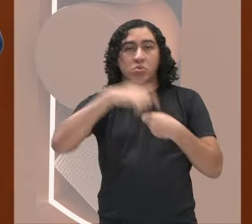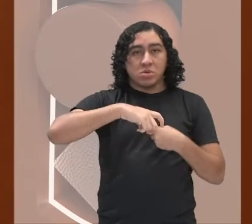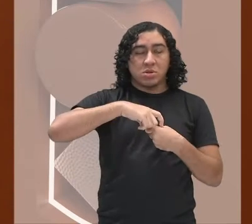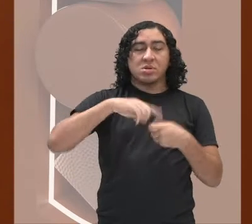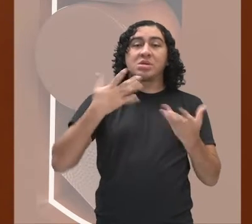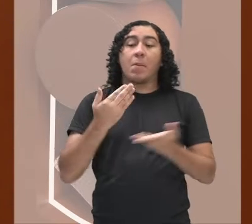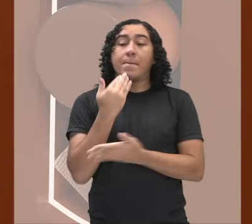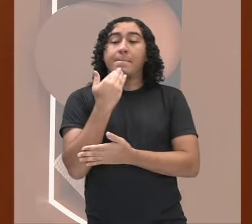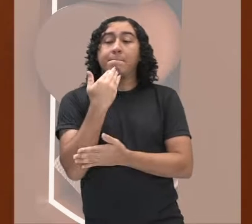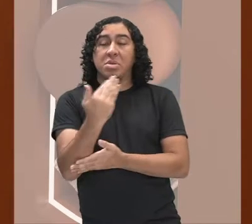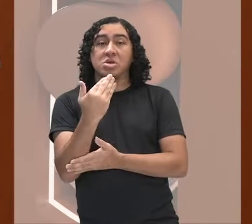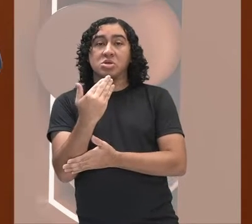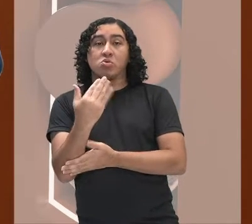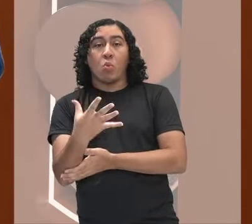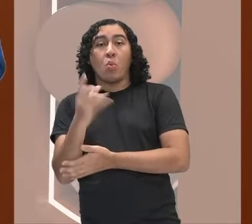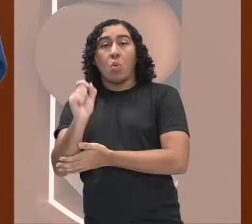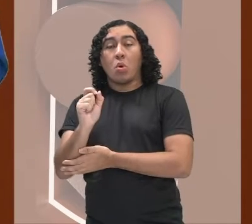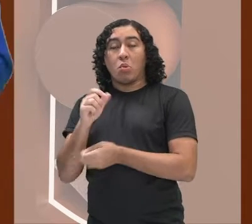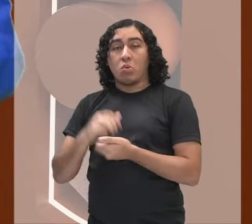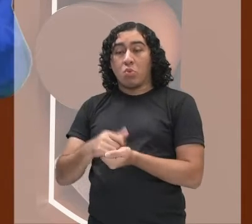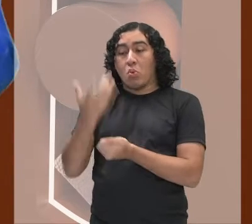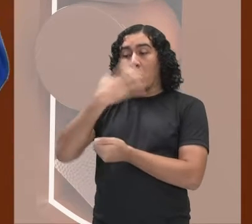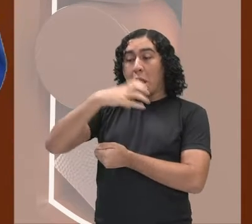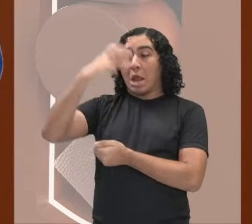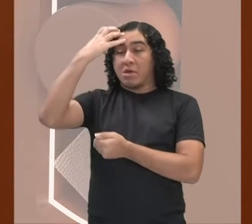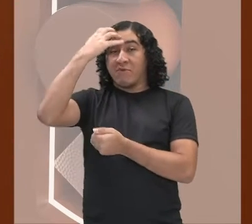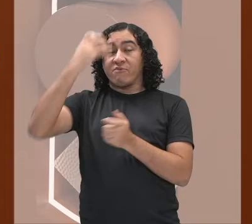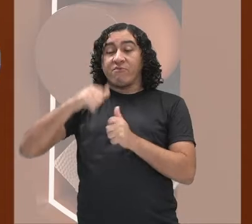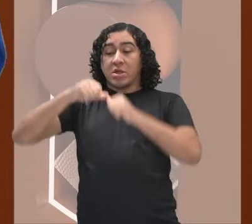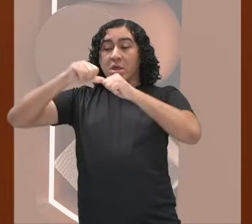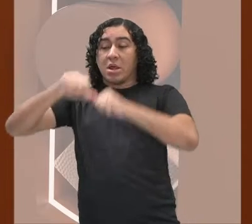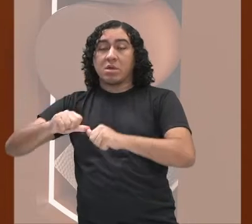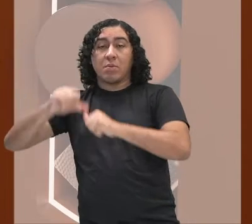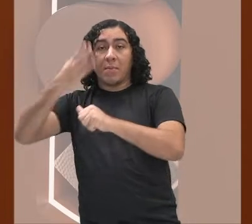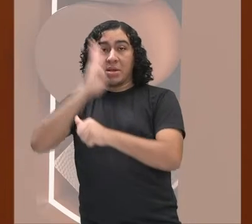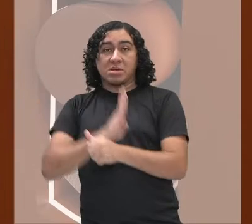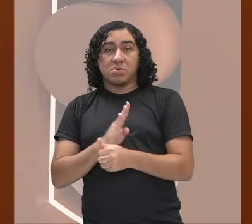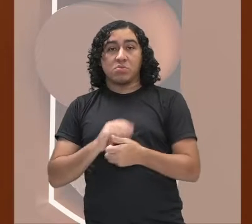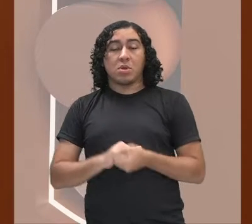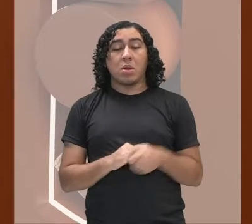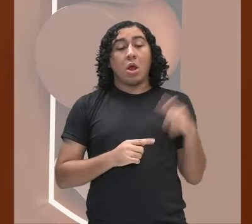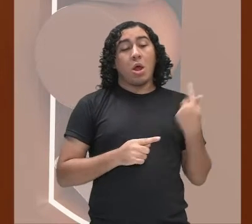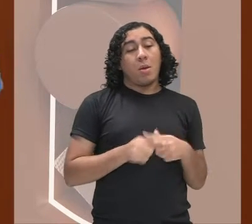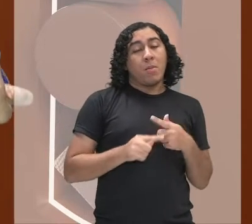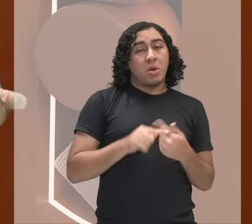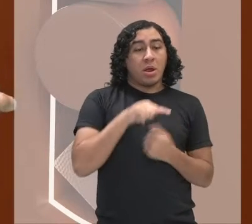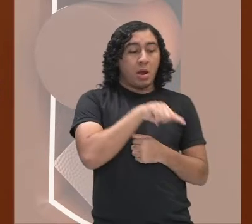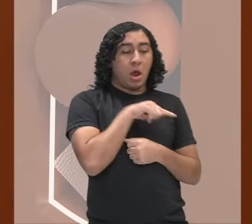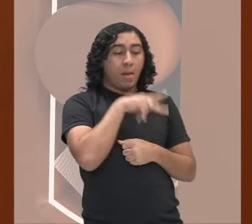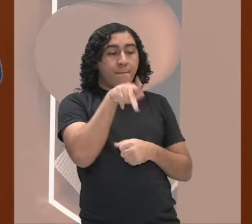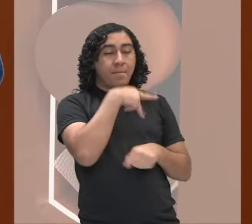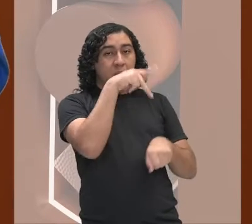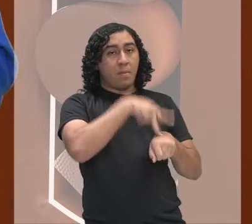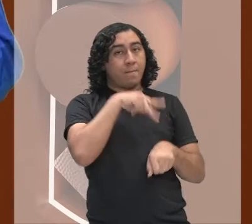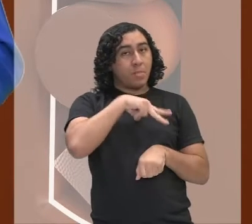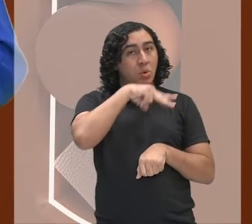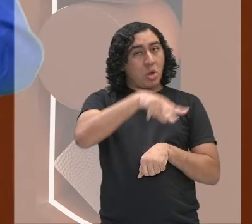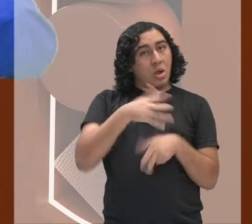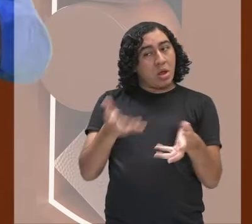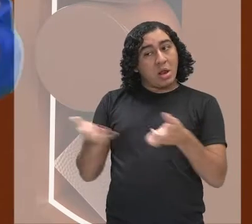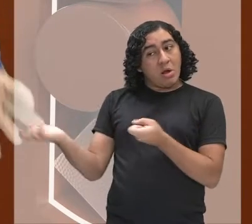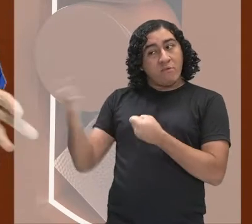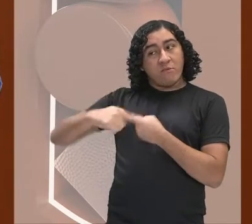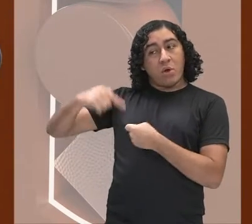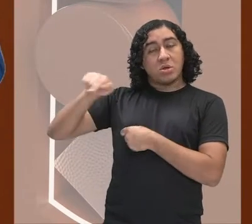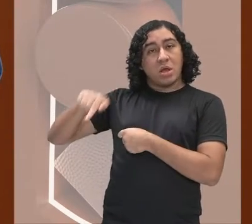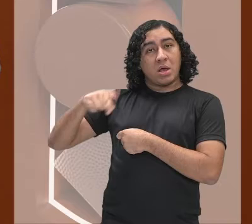que o príncipe ficasse no Brasil. Os portugueses, além de quererem o retorno de Dom João VI, eles queriam também